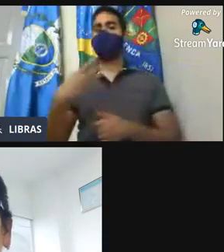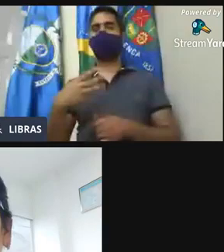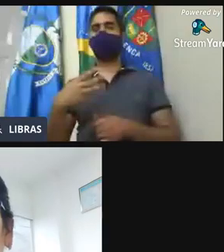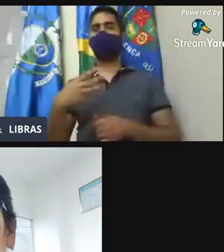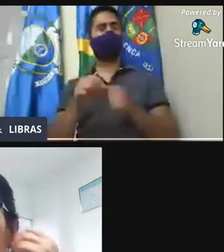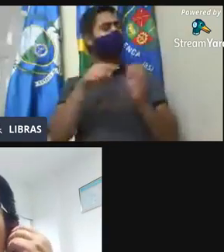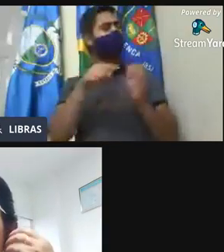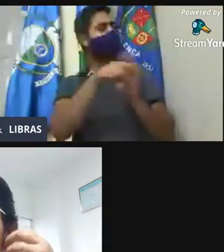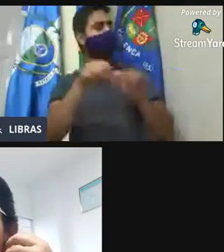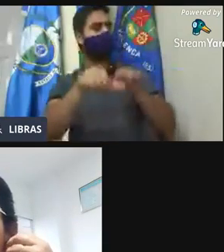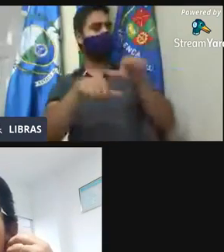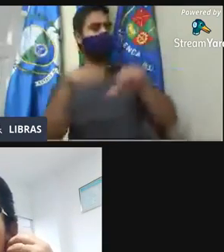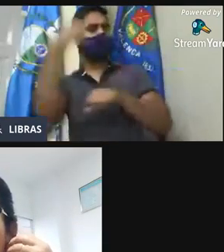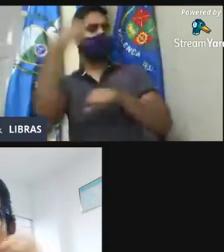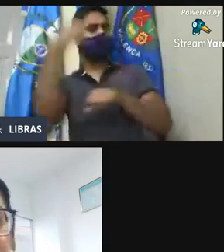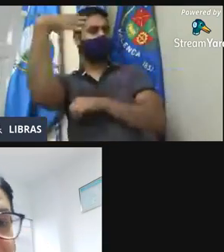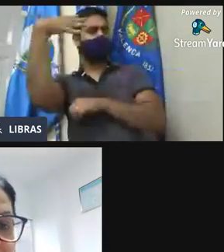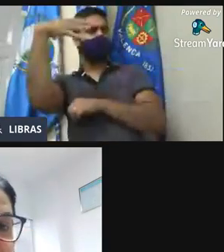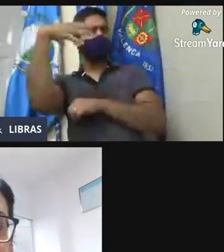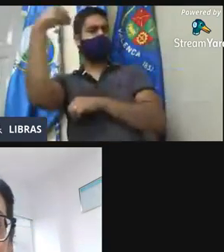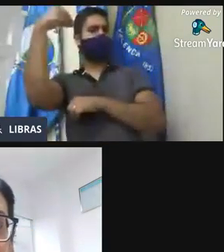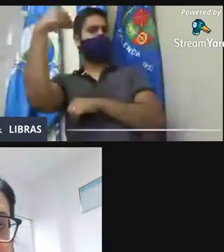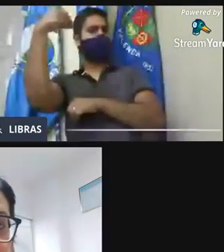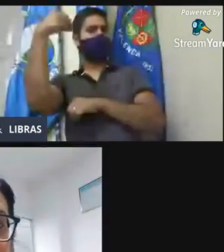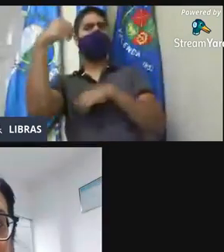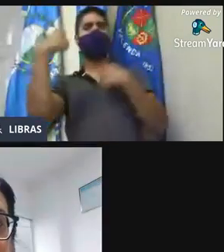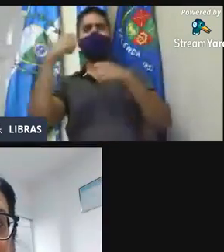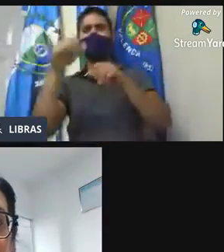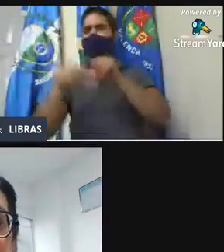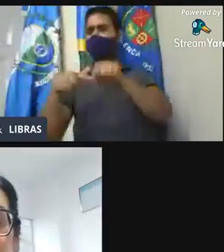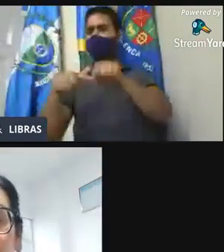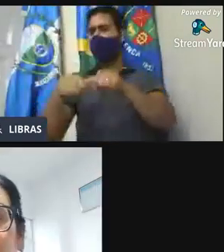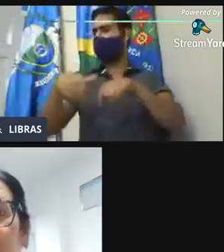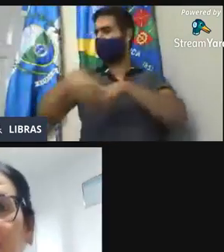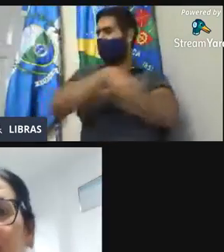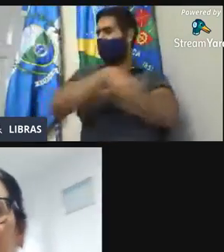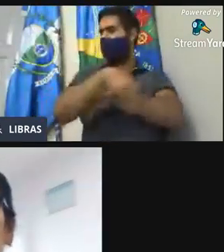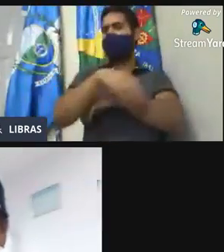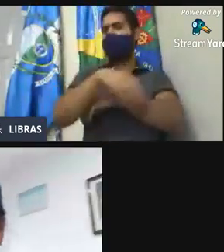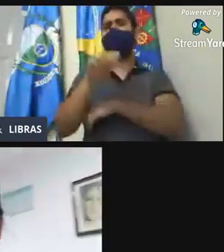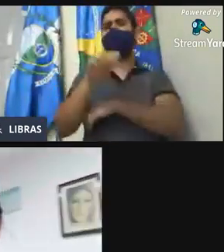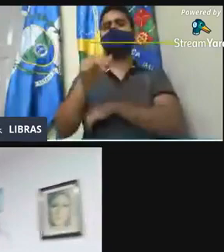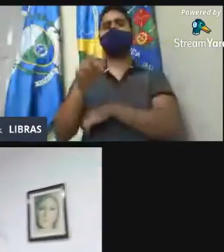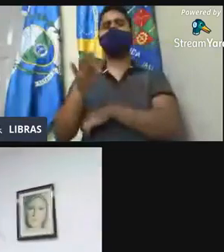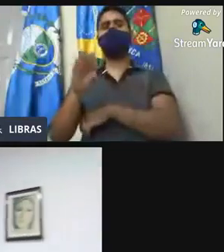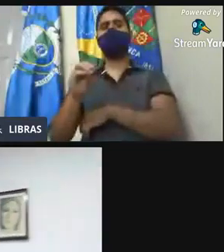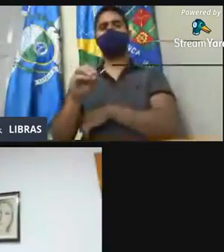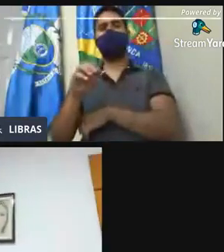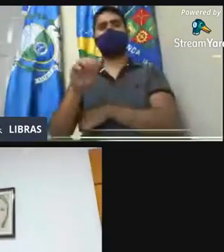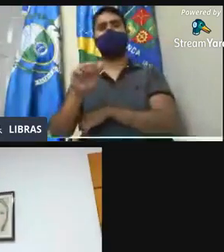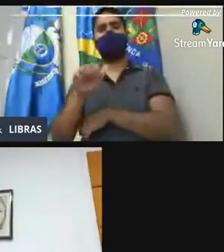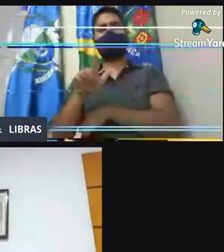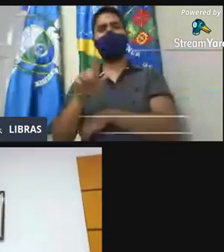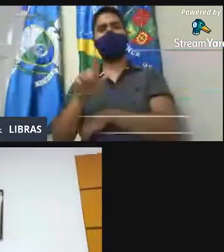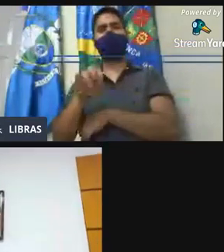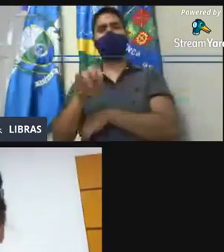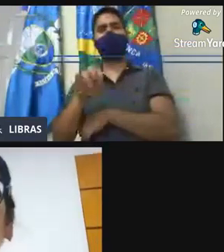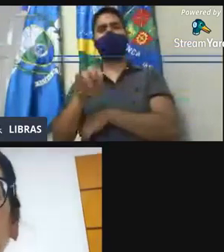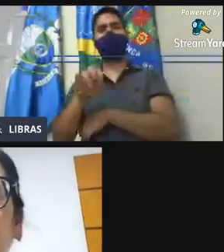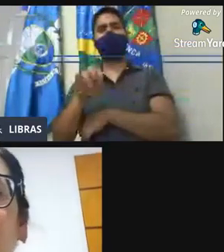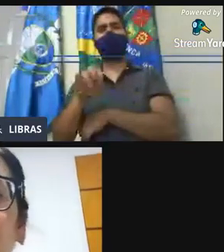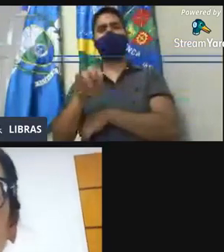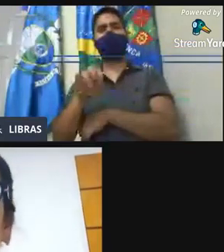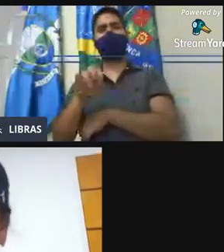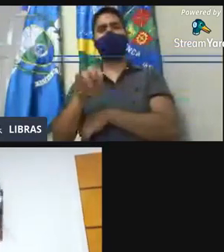lâmpadas apagadas em toda a extensão da rua Antônio Aleixo, no bairro Varginha. Vários moradores procuraram pedindo para que uma